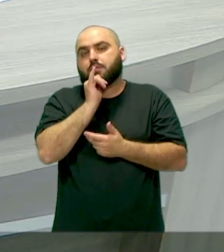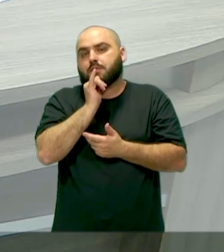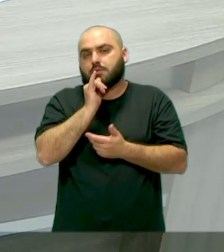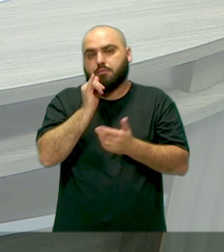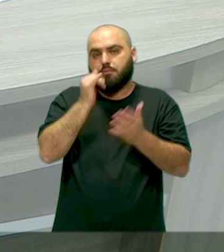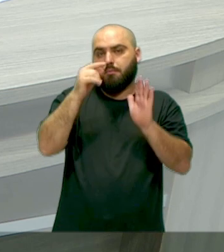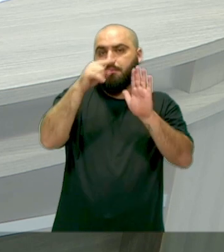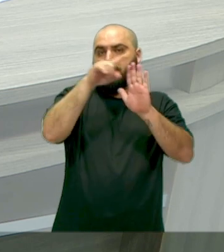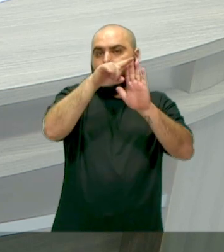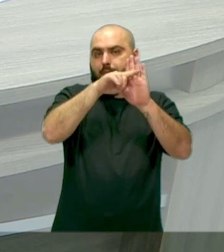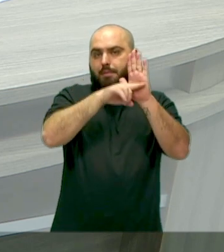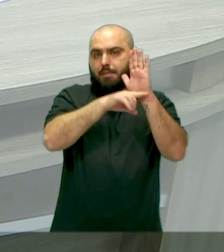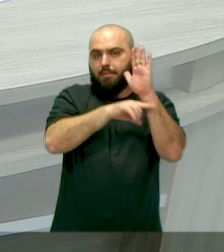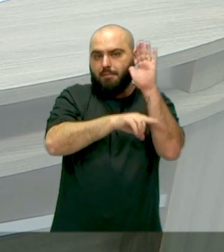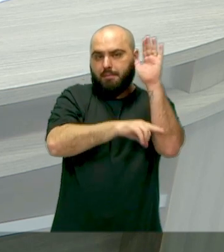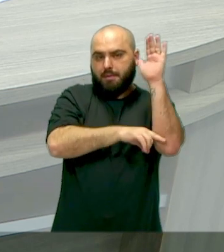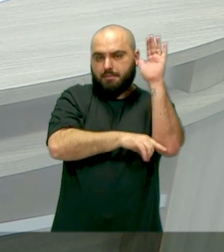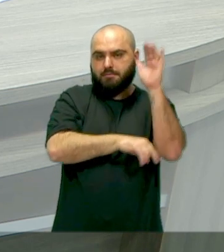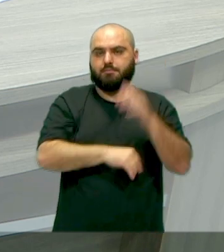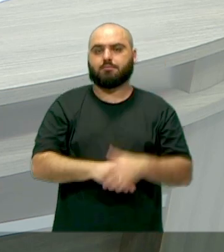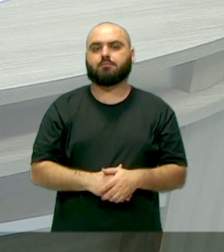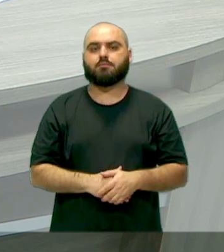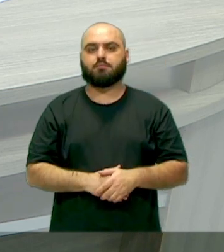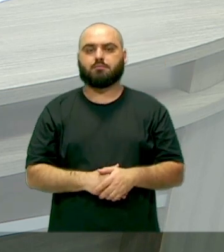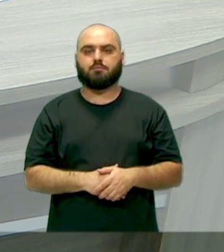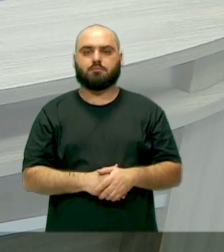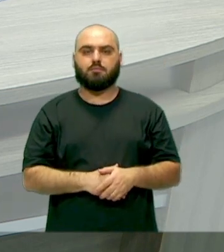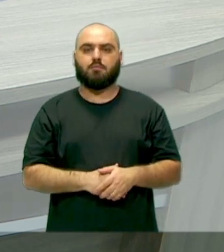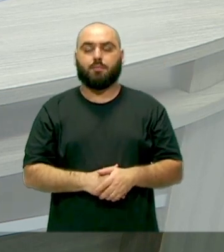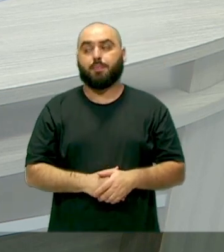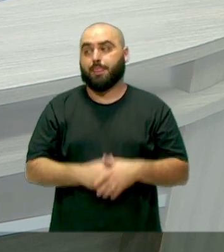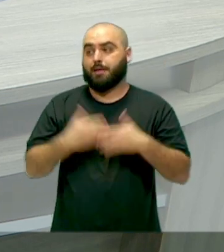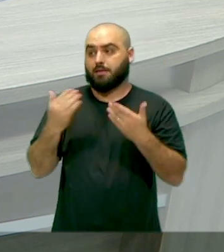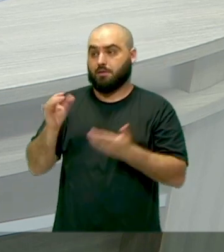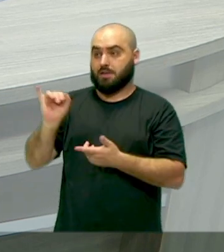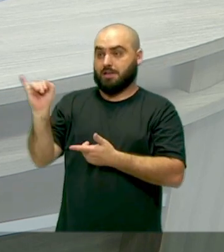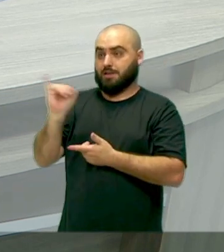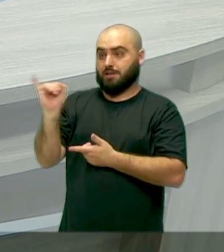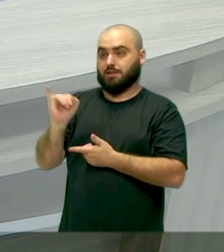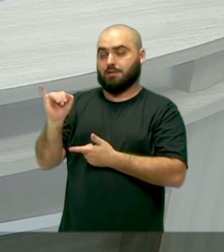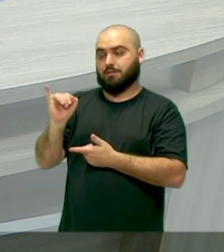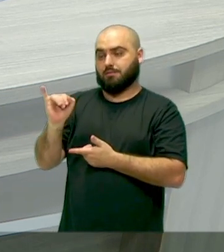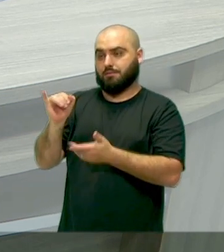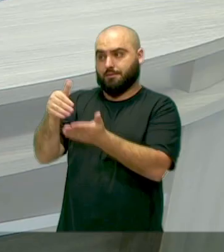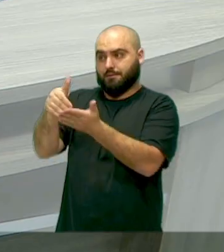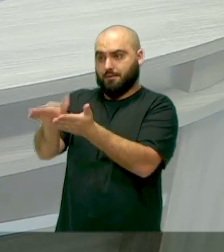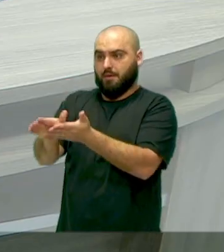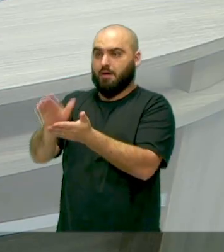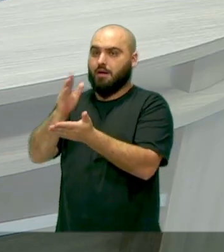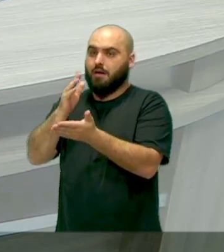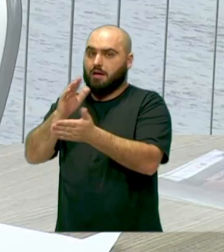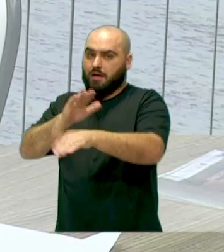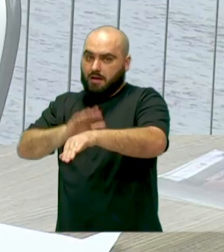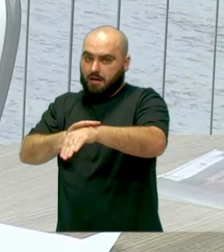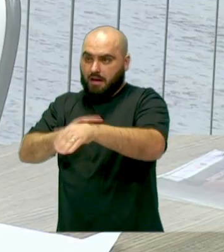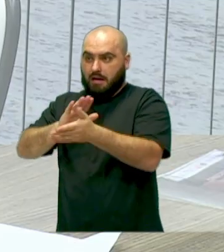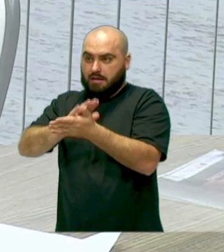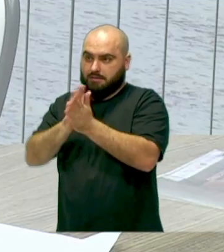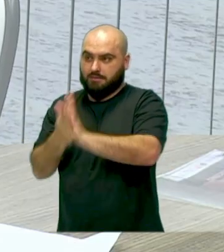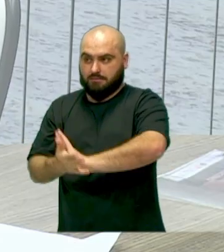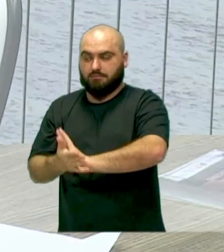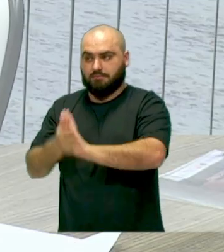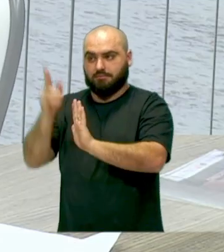programação do Itajaí Sem Racismo é Itajaí Sem Racismo, né? Esse processo